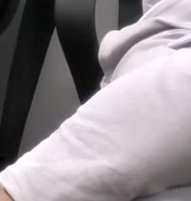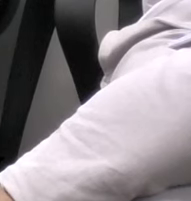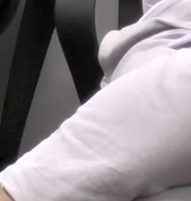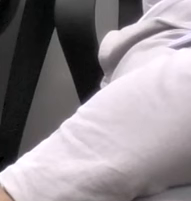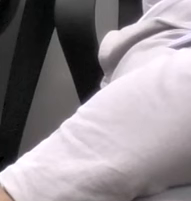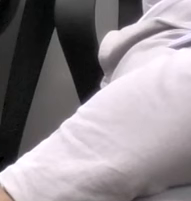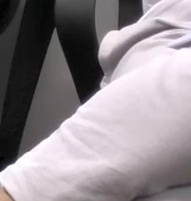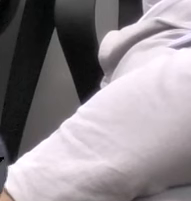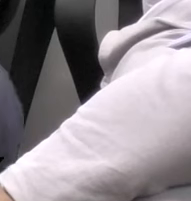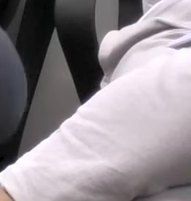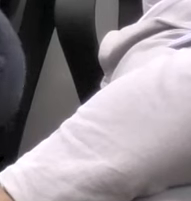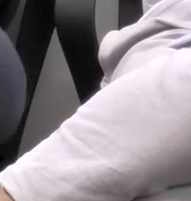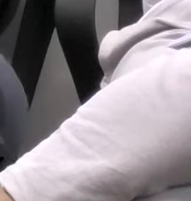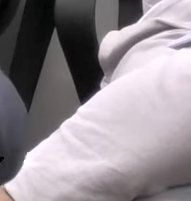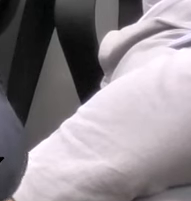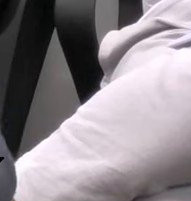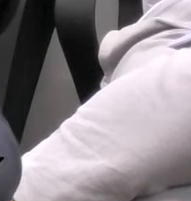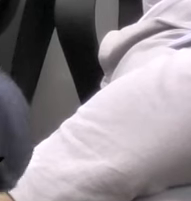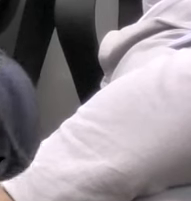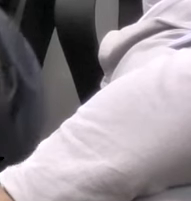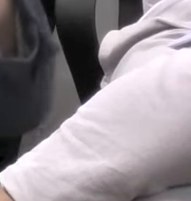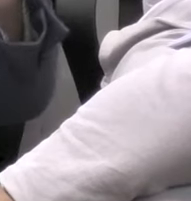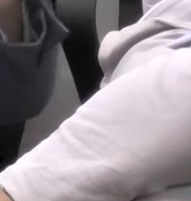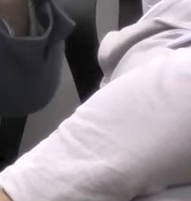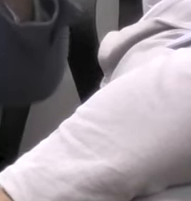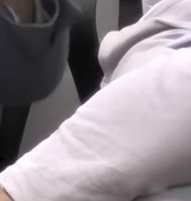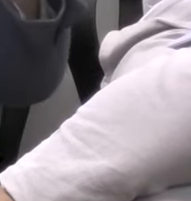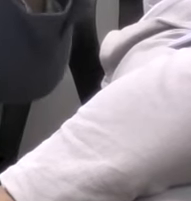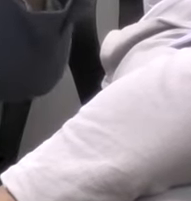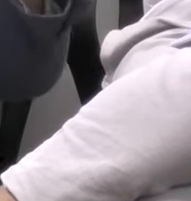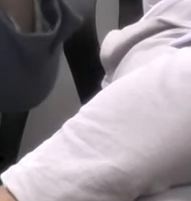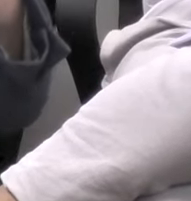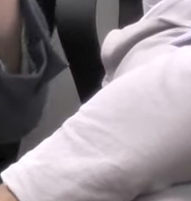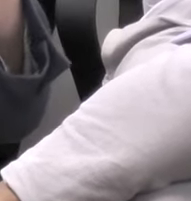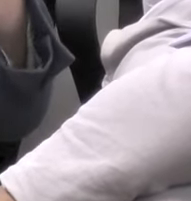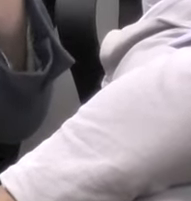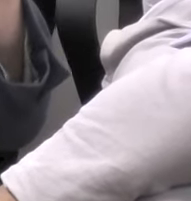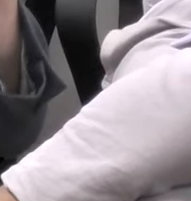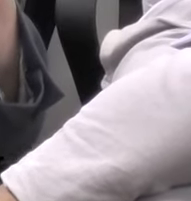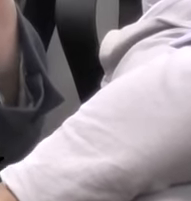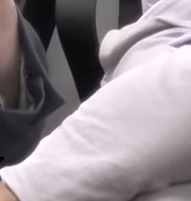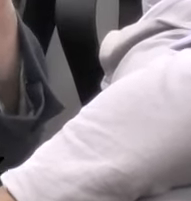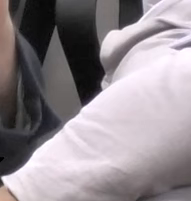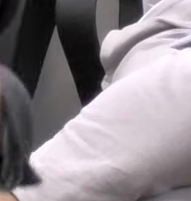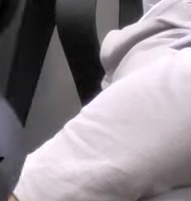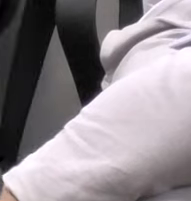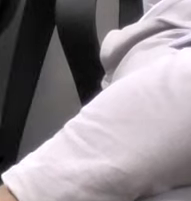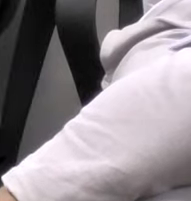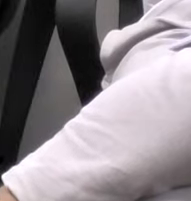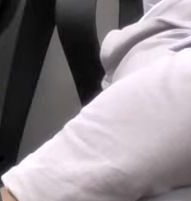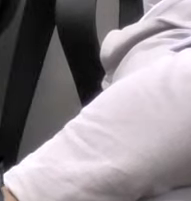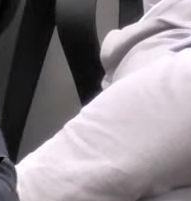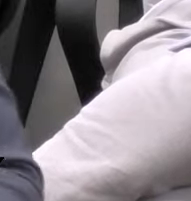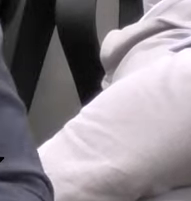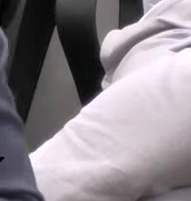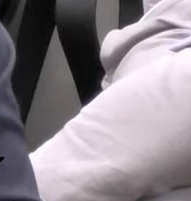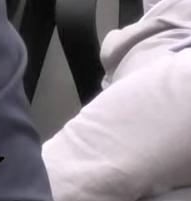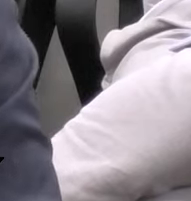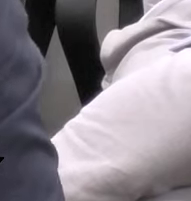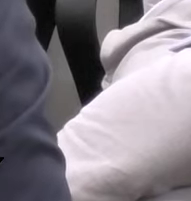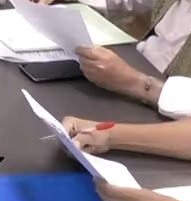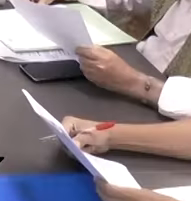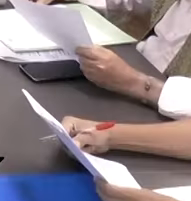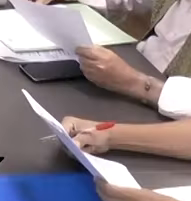frustram meus filhos. Olha lá, eu quero aquele ali. A gente vai e compra, parece que um hamburgão assim, quando vem, é... Mas é